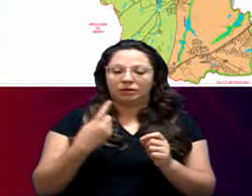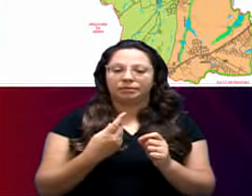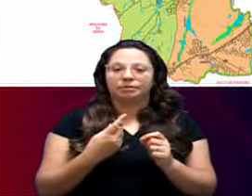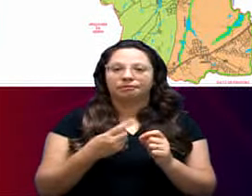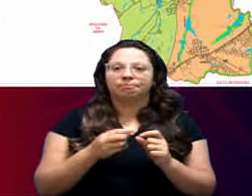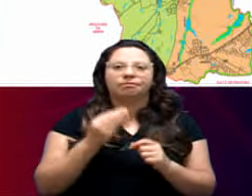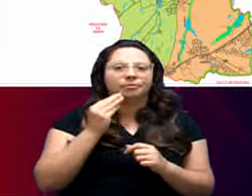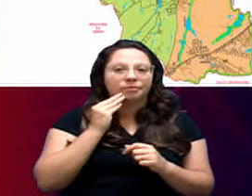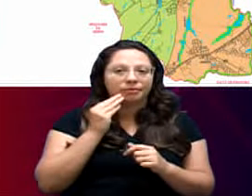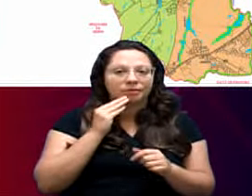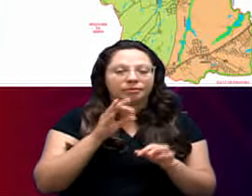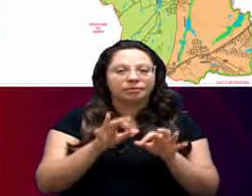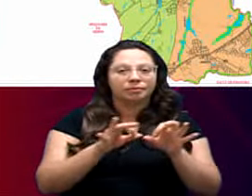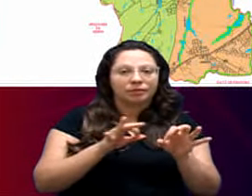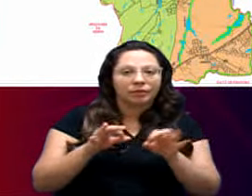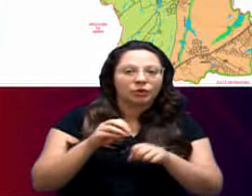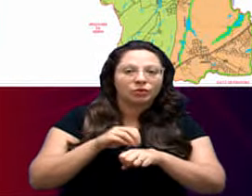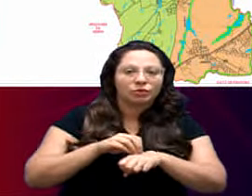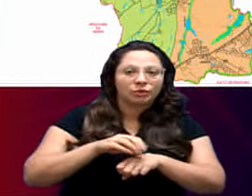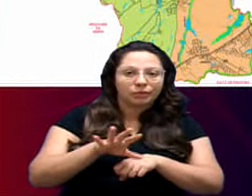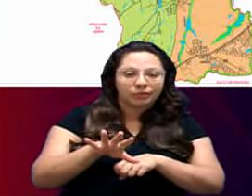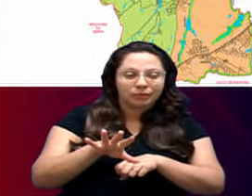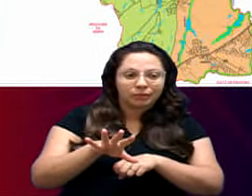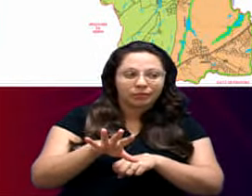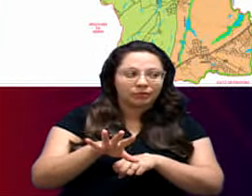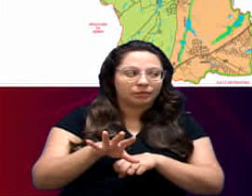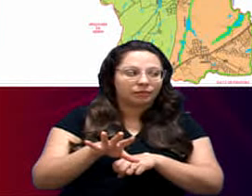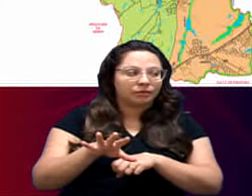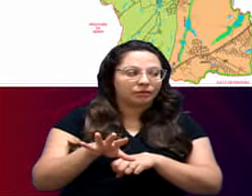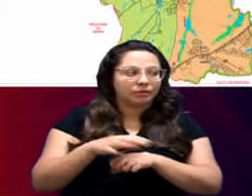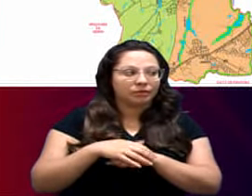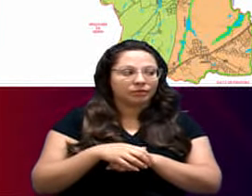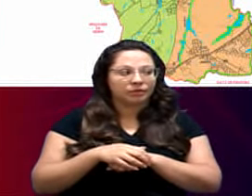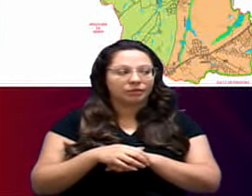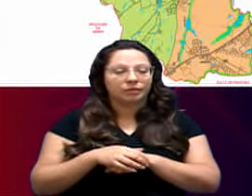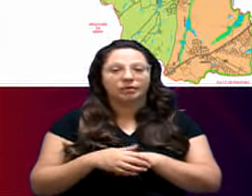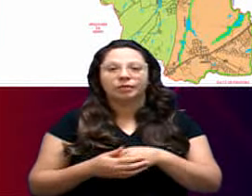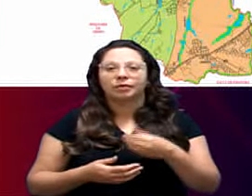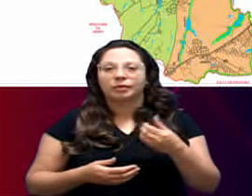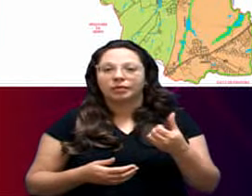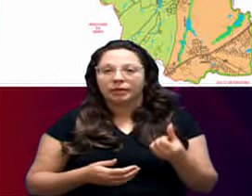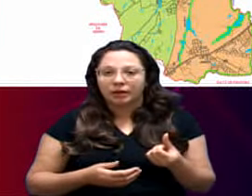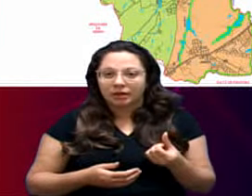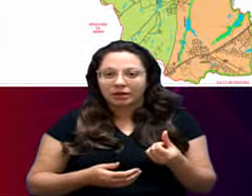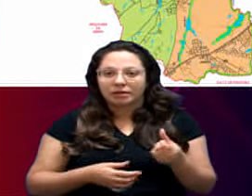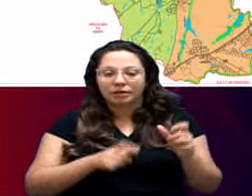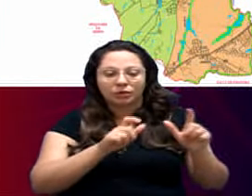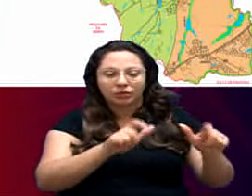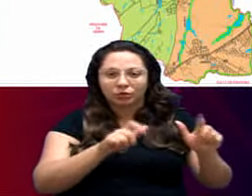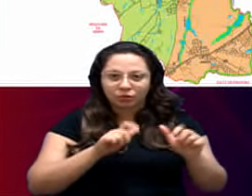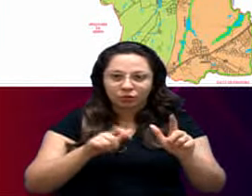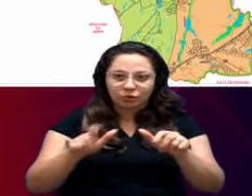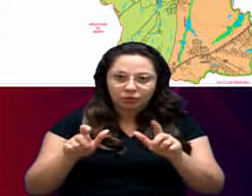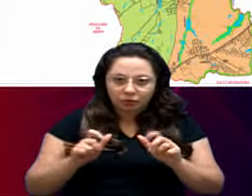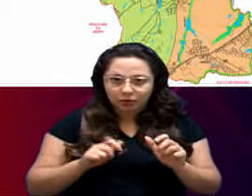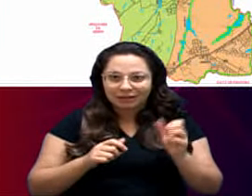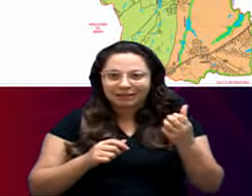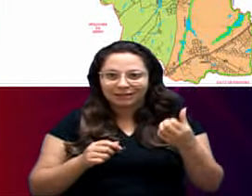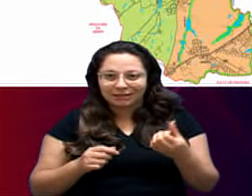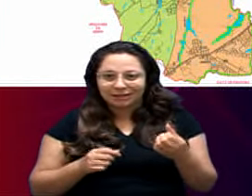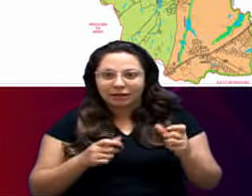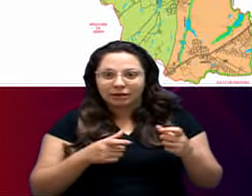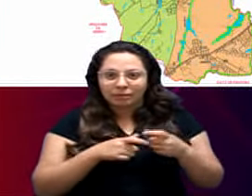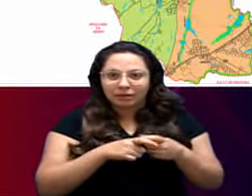e como sugestão e seis zonas então pequenas restrições tipo